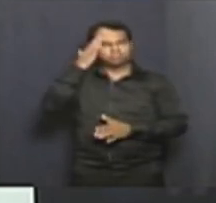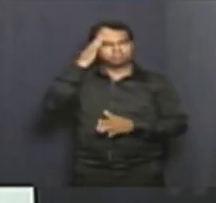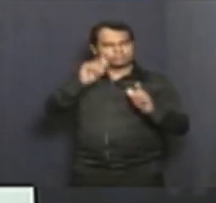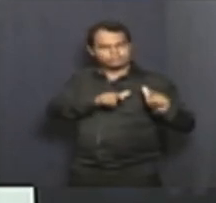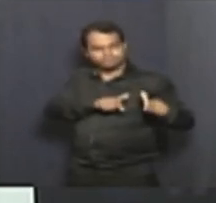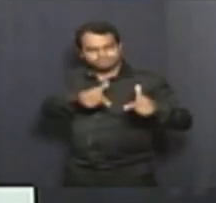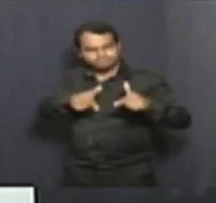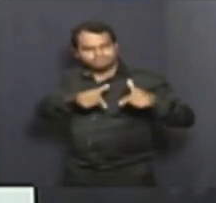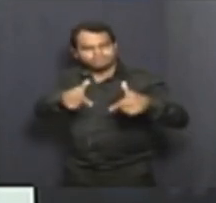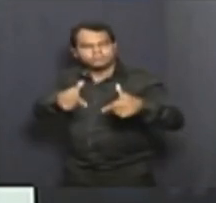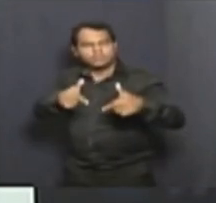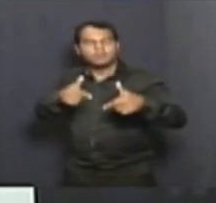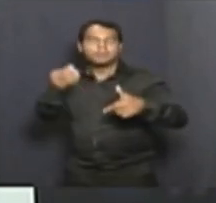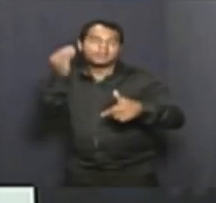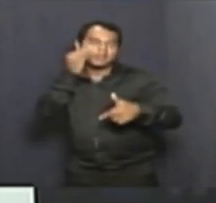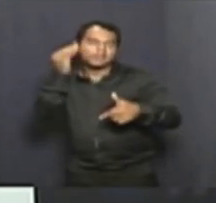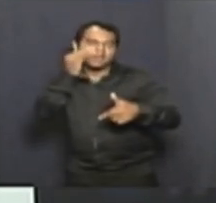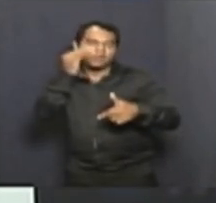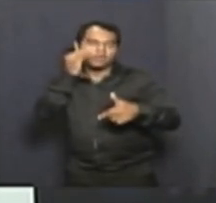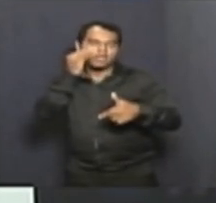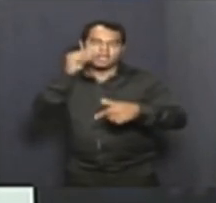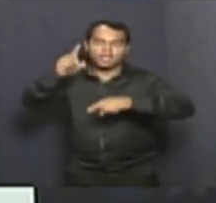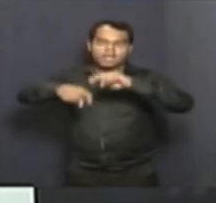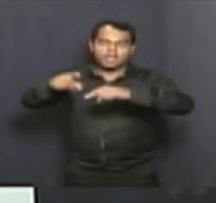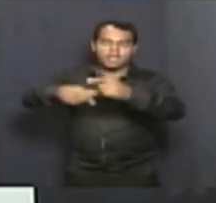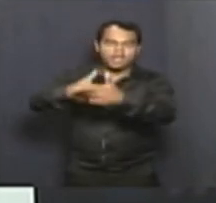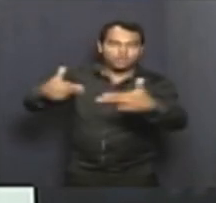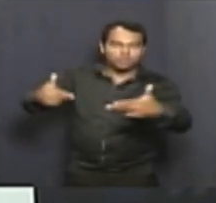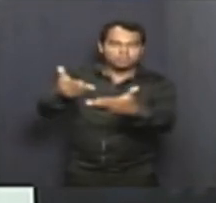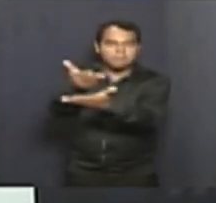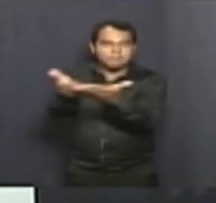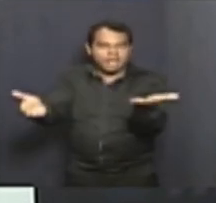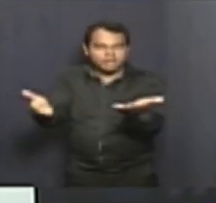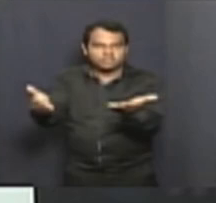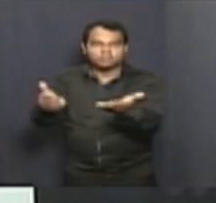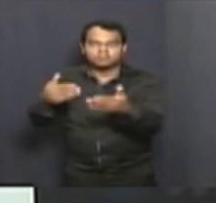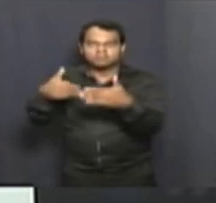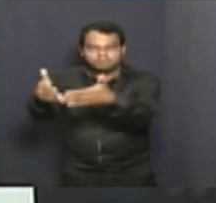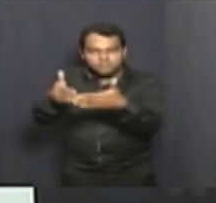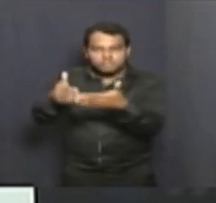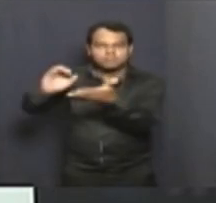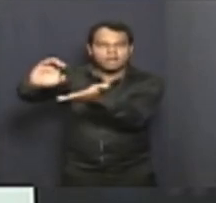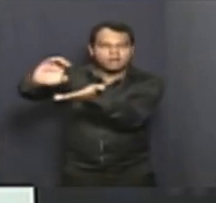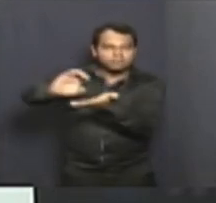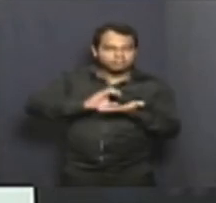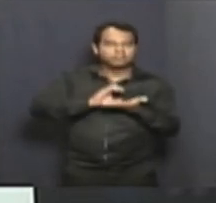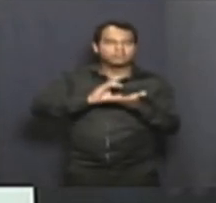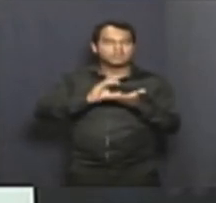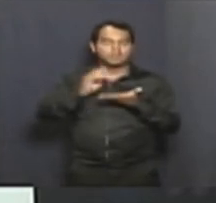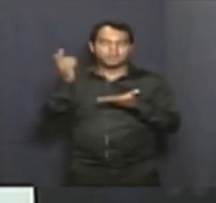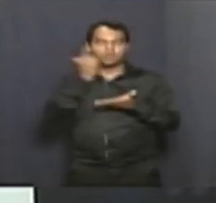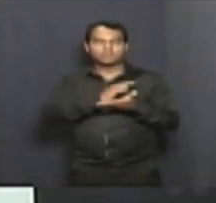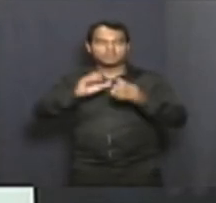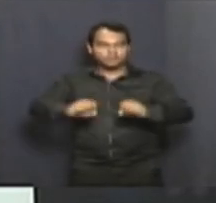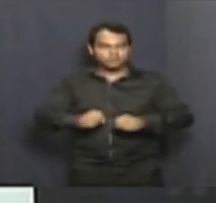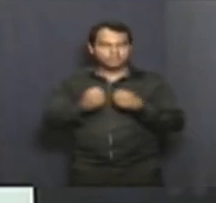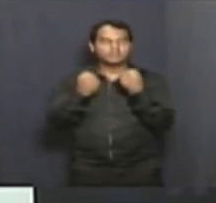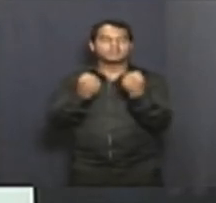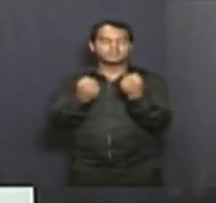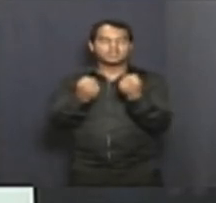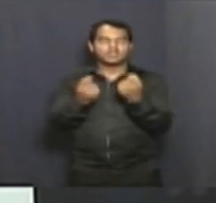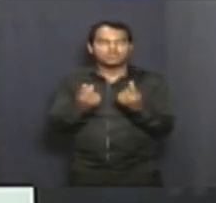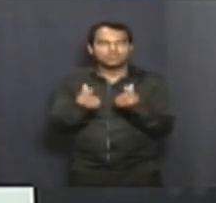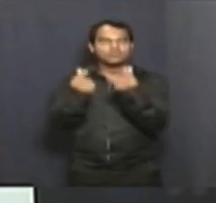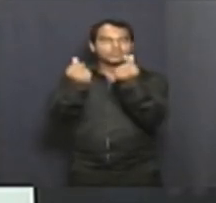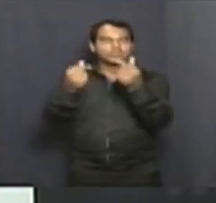é para tentar o ressarcimento desses recursos para fortalecer as finanças de estados e de municípios eu